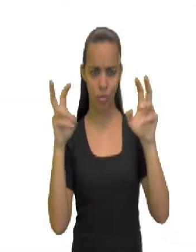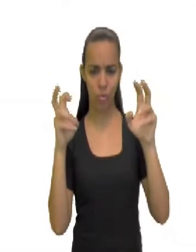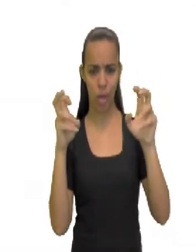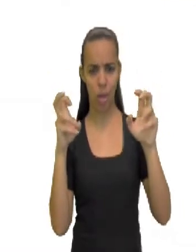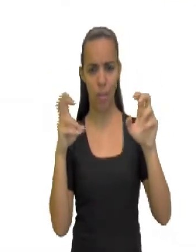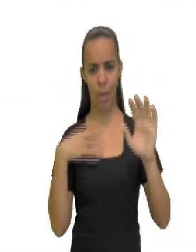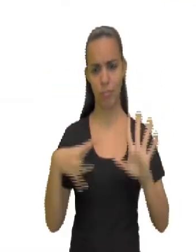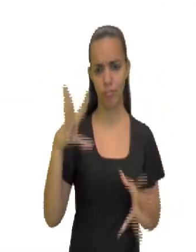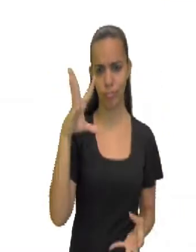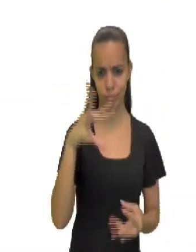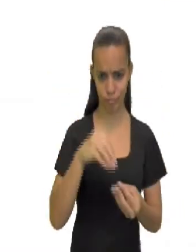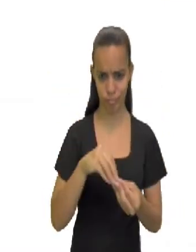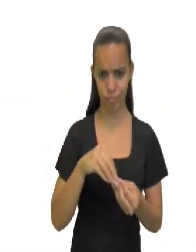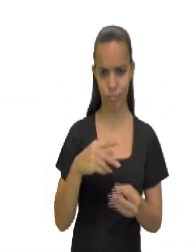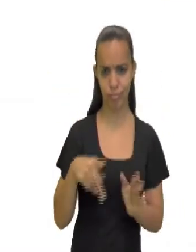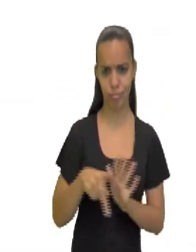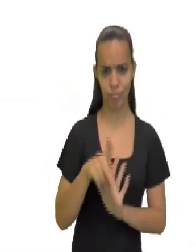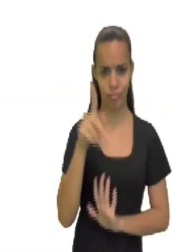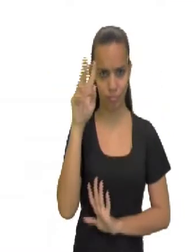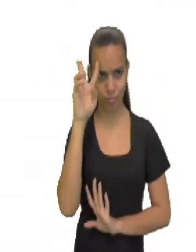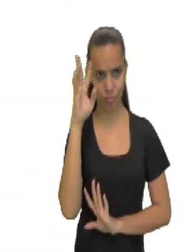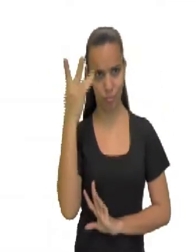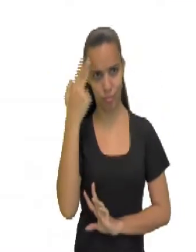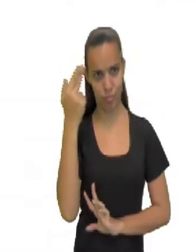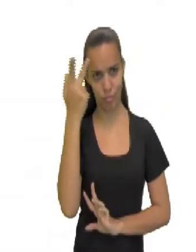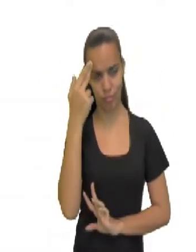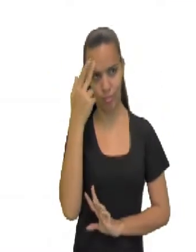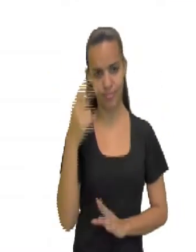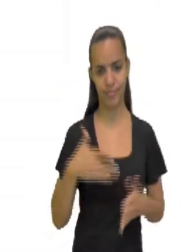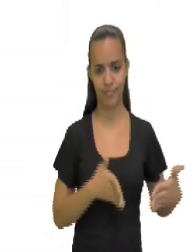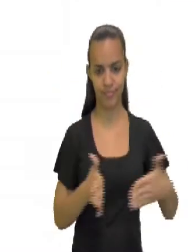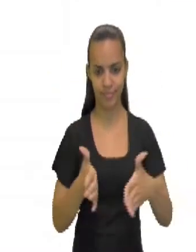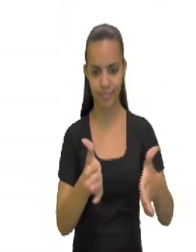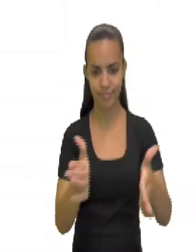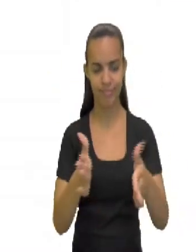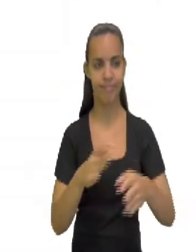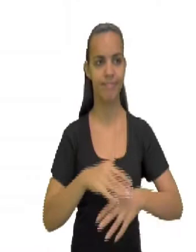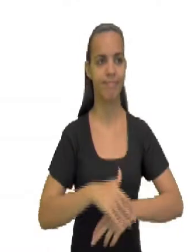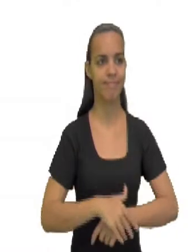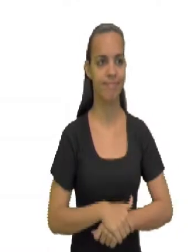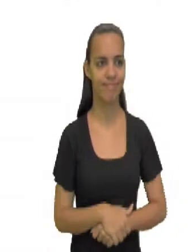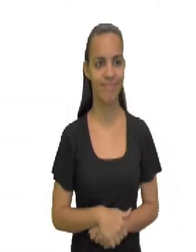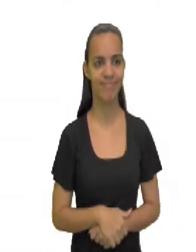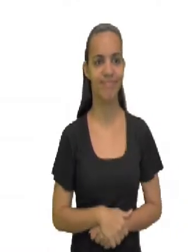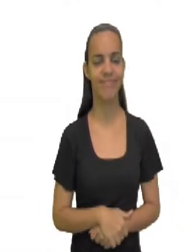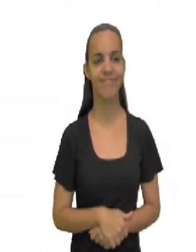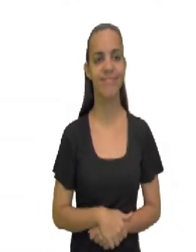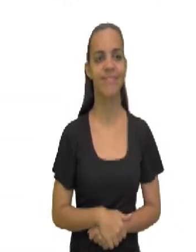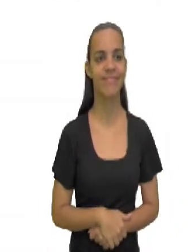naturais. Mais específico, vamos falar sobre rio. Vamos lá?